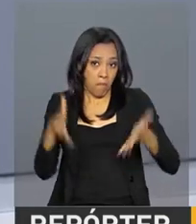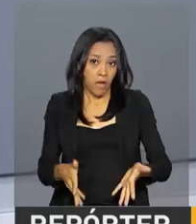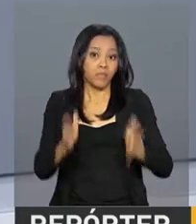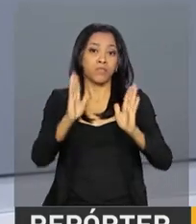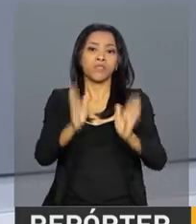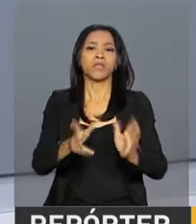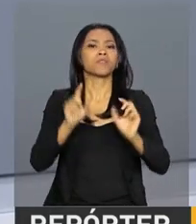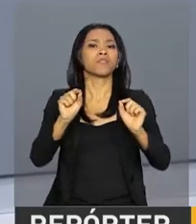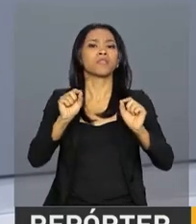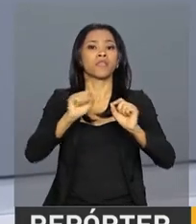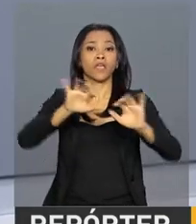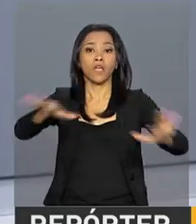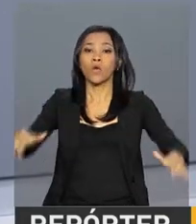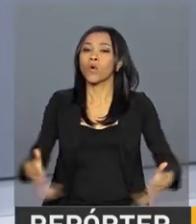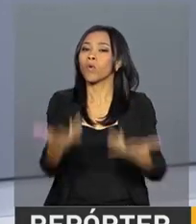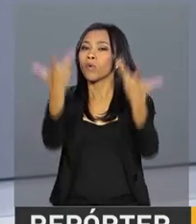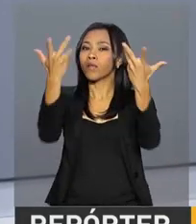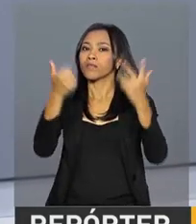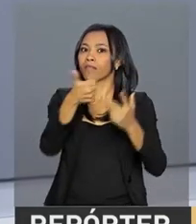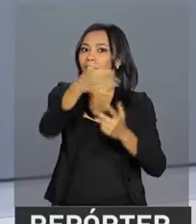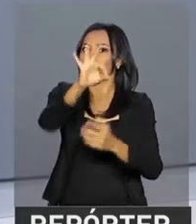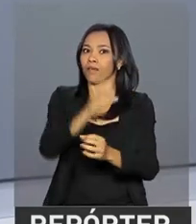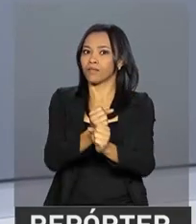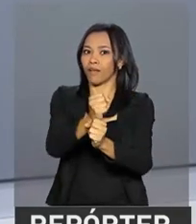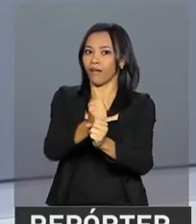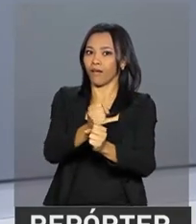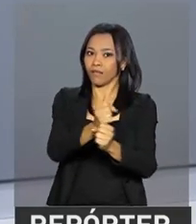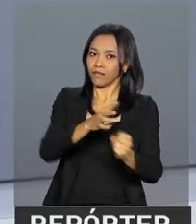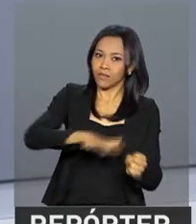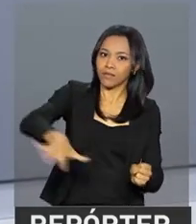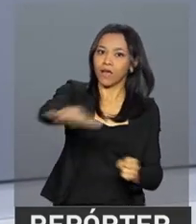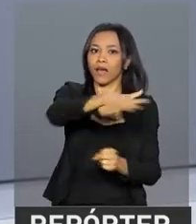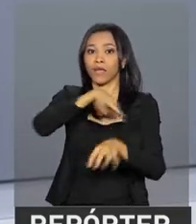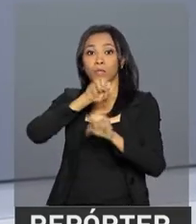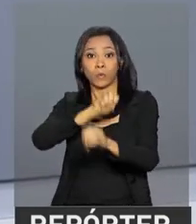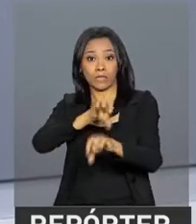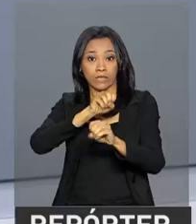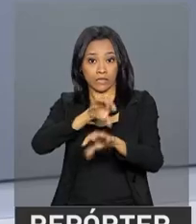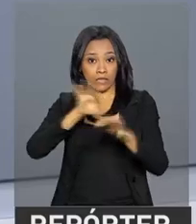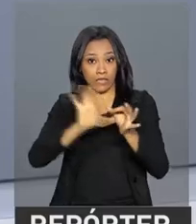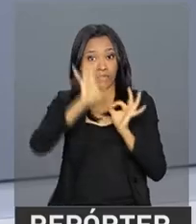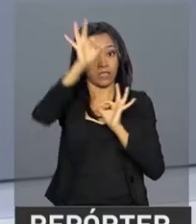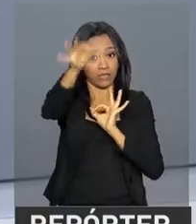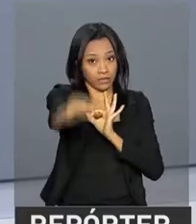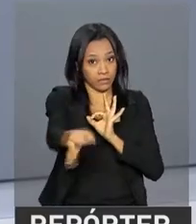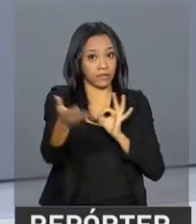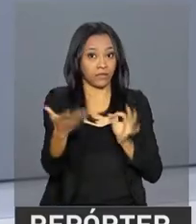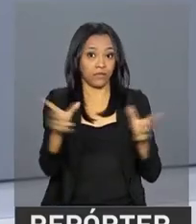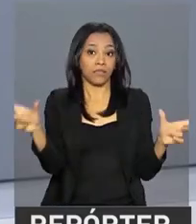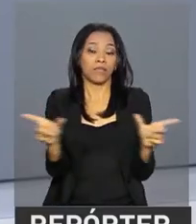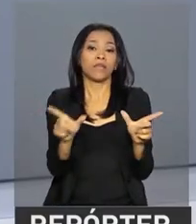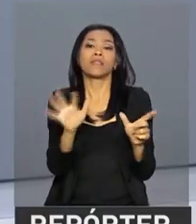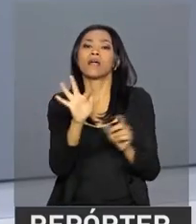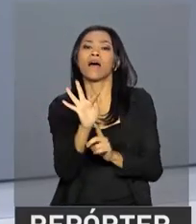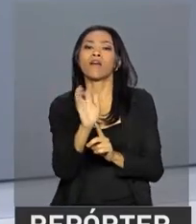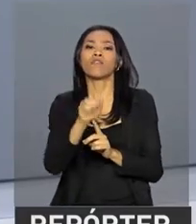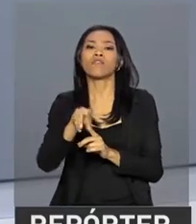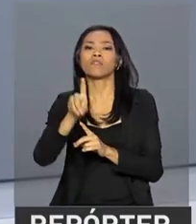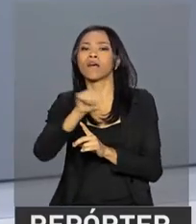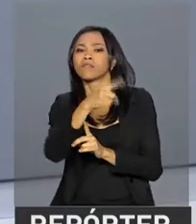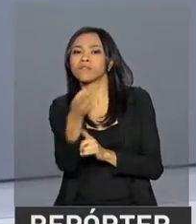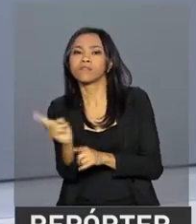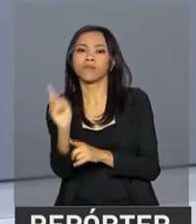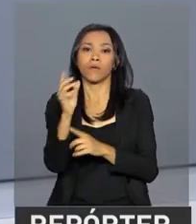da comemoração dos 10 anos do Programa de Educação à Distância da Fundação Ulisses Guimarães. Em seguida, Michel Temer vai